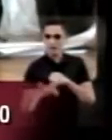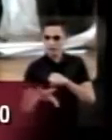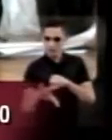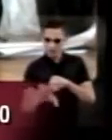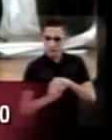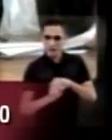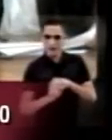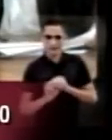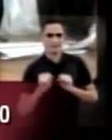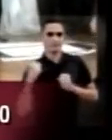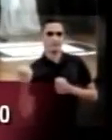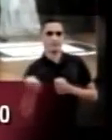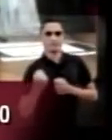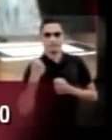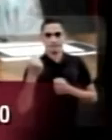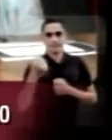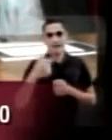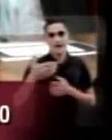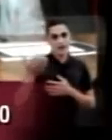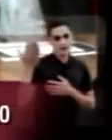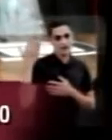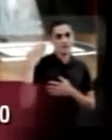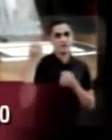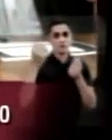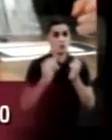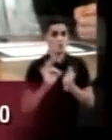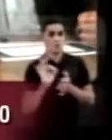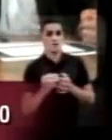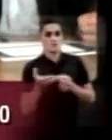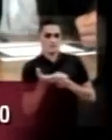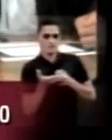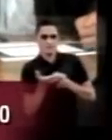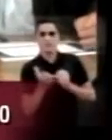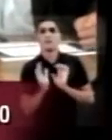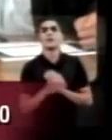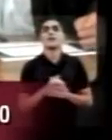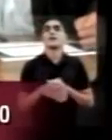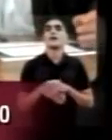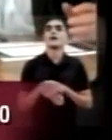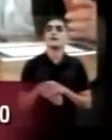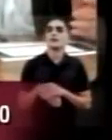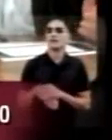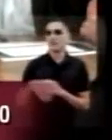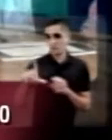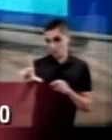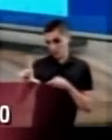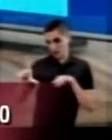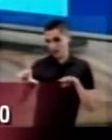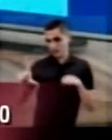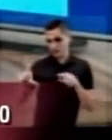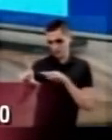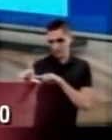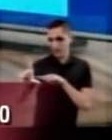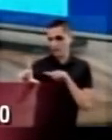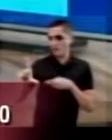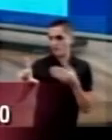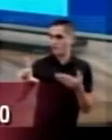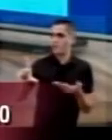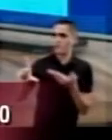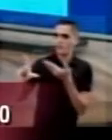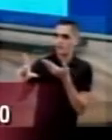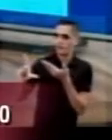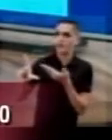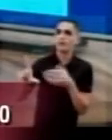média móvel, o gráfico é nítido que tanto os casos como um todo, bem como